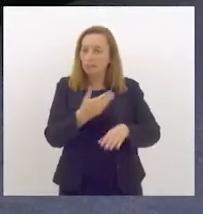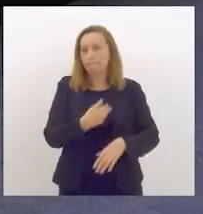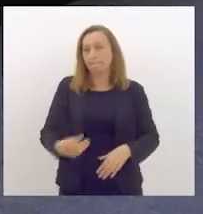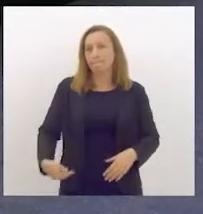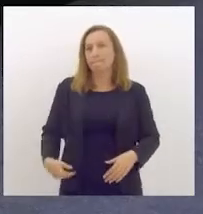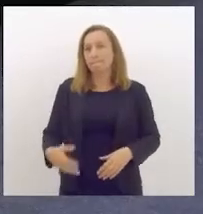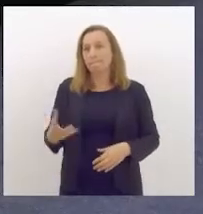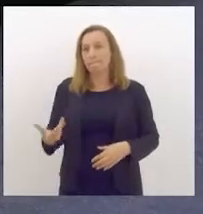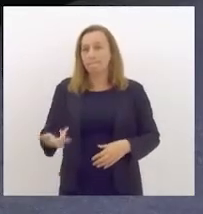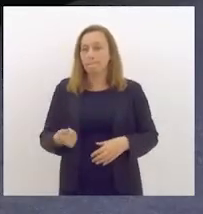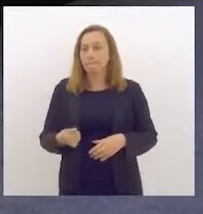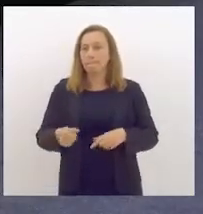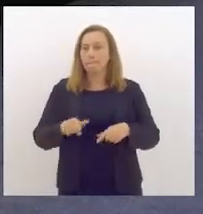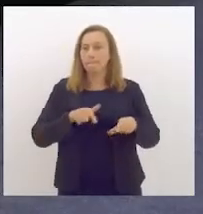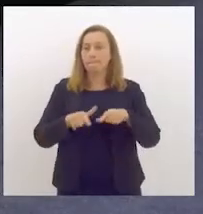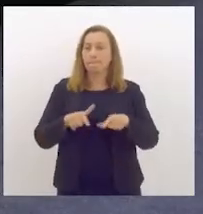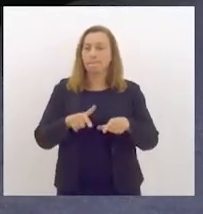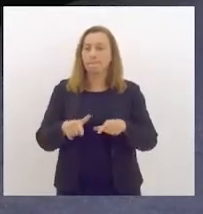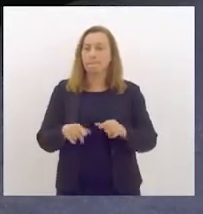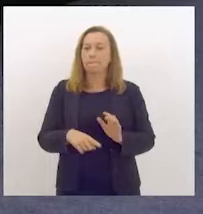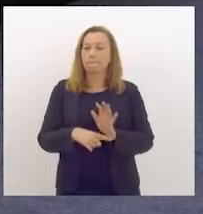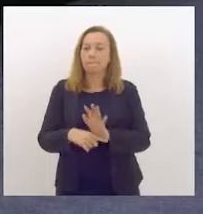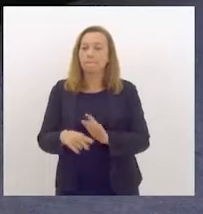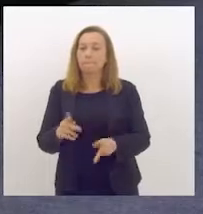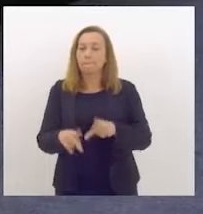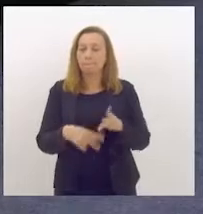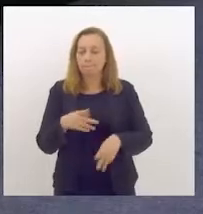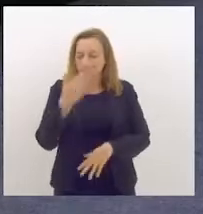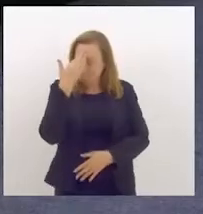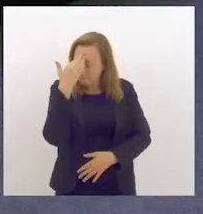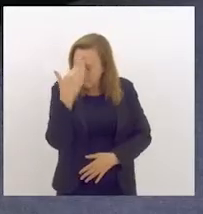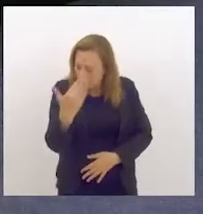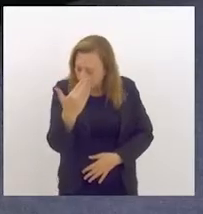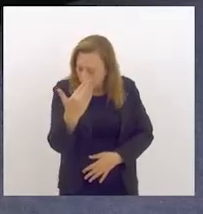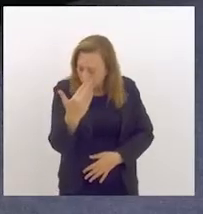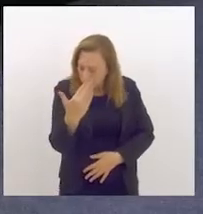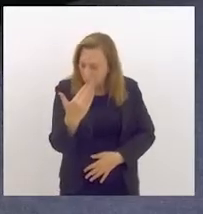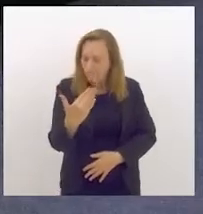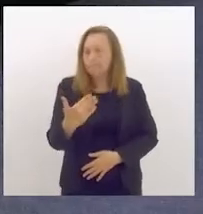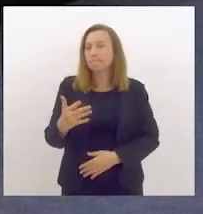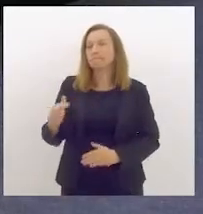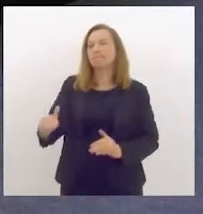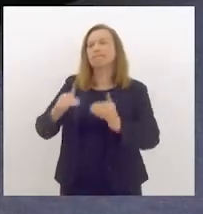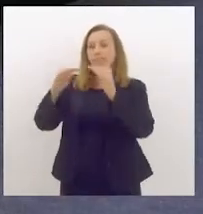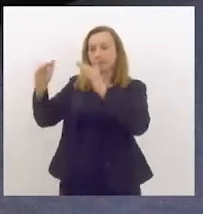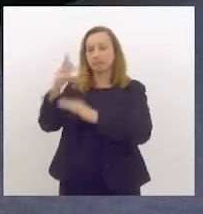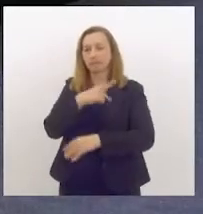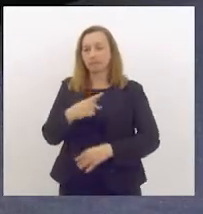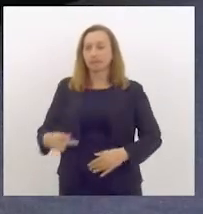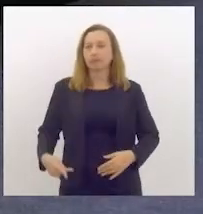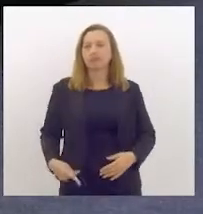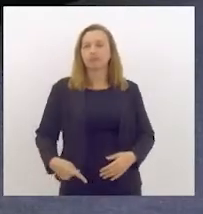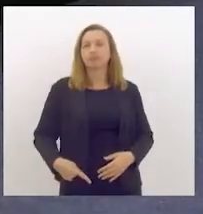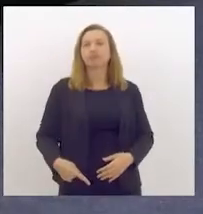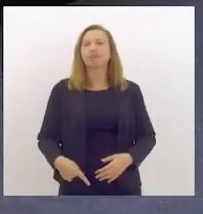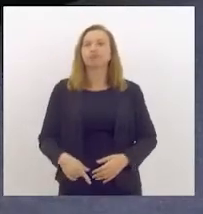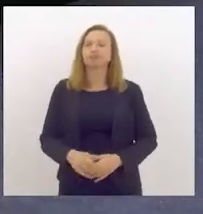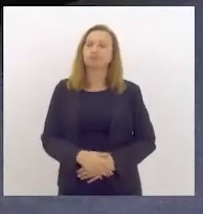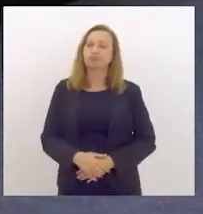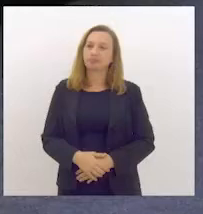para atuar em prol da população Obrigado vossa excelência a